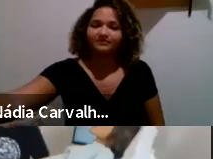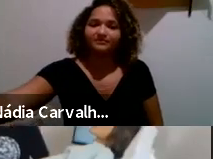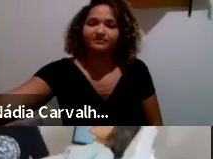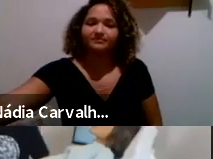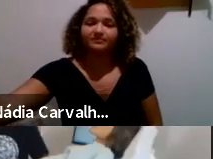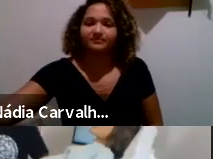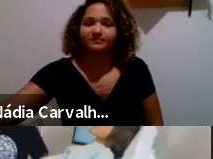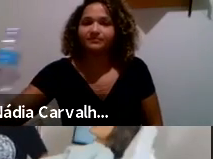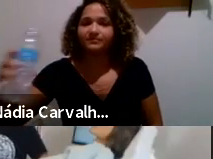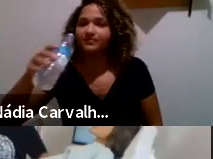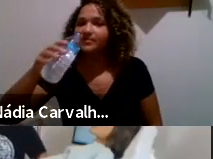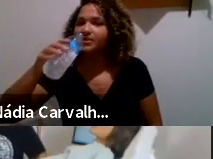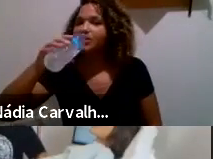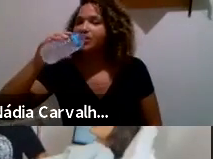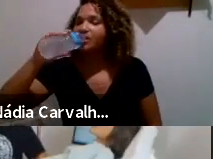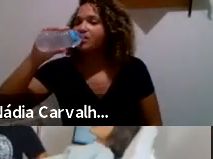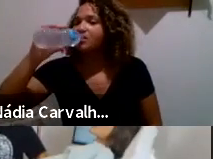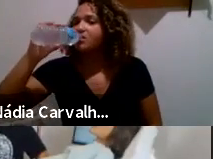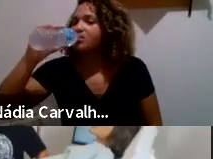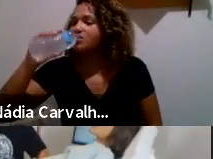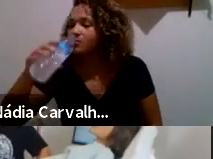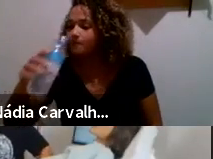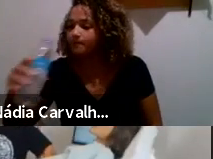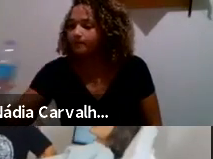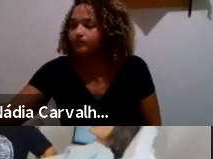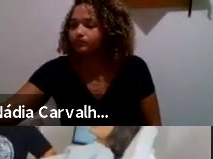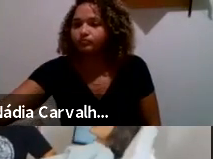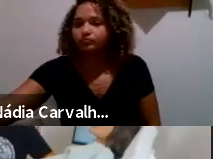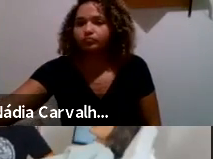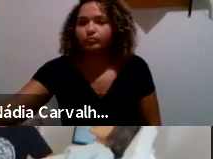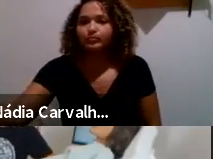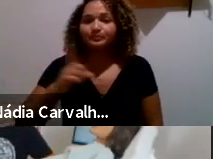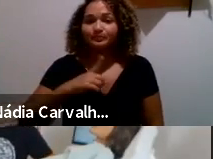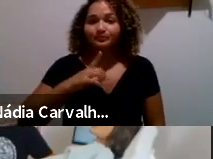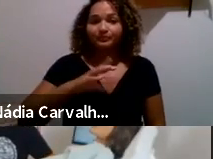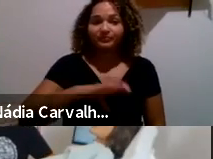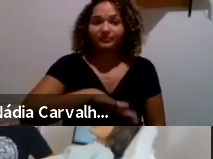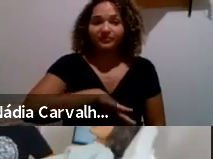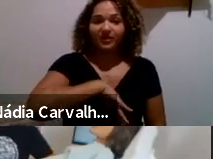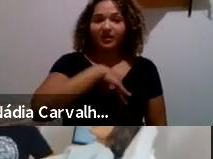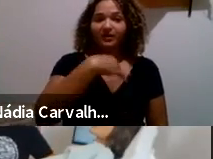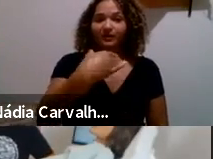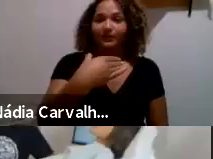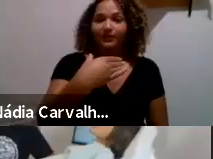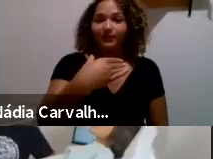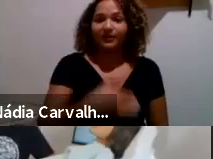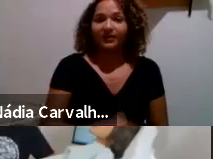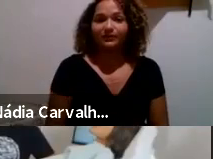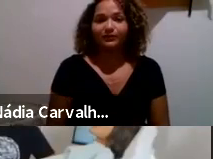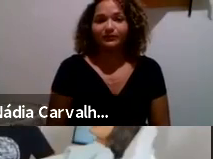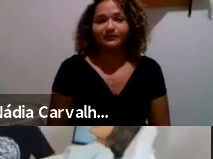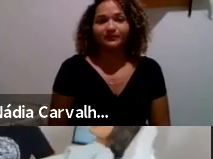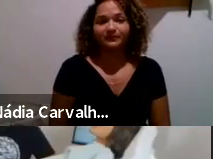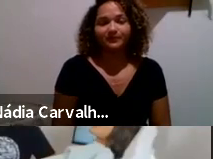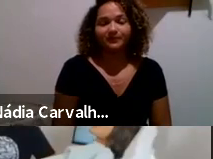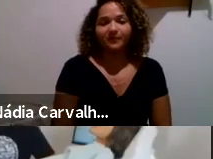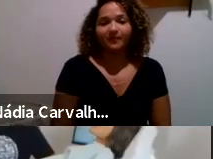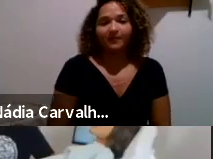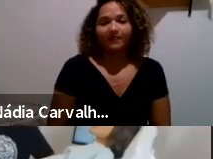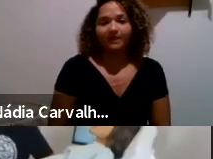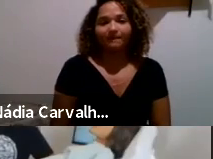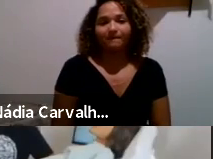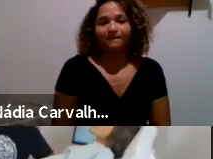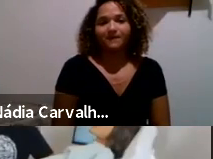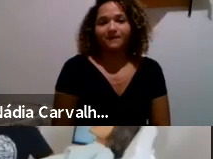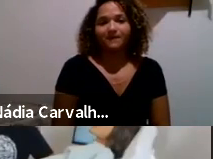Tem que ser corajoso, né? A gente gosta de um corajoso aqui, né, gente? Isso aí, nada de homem sem coragem aqui.